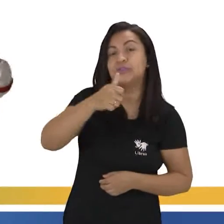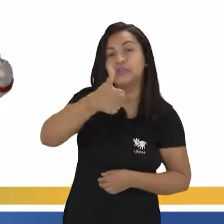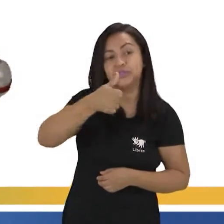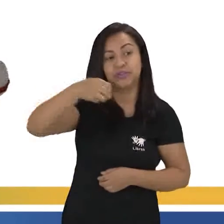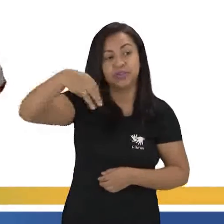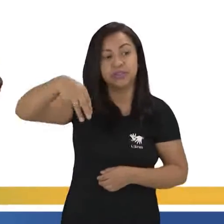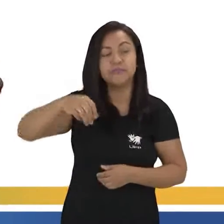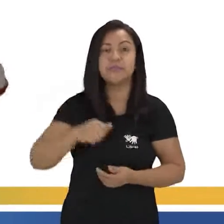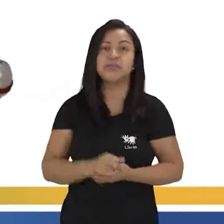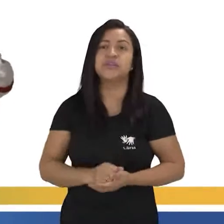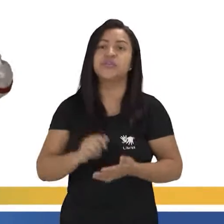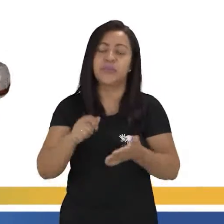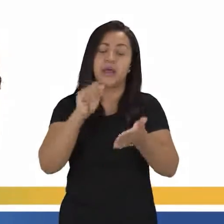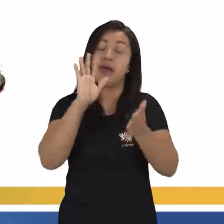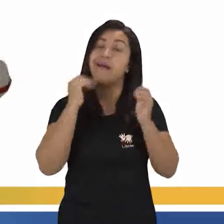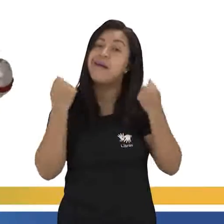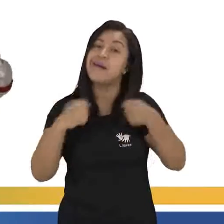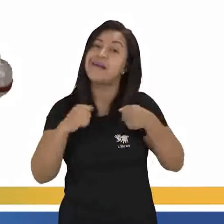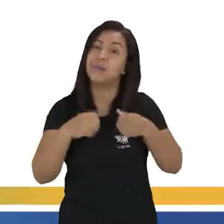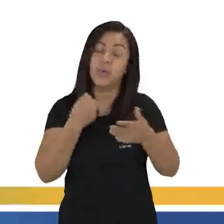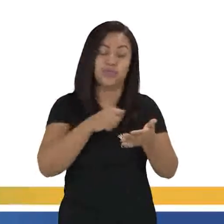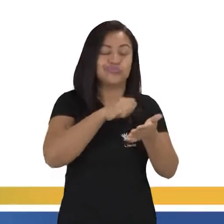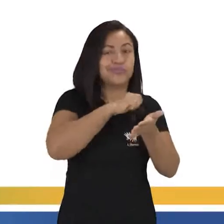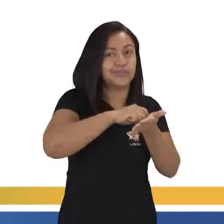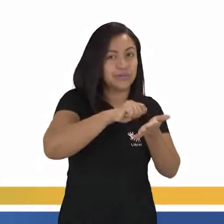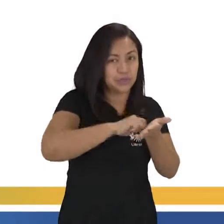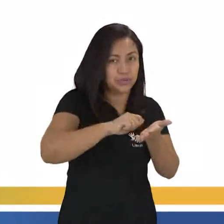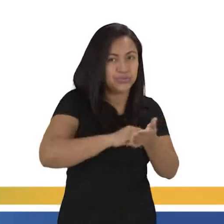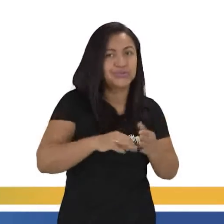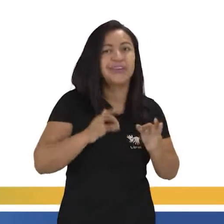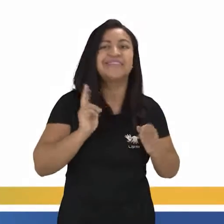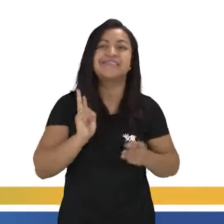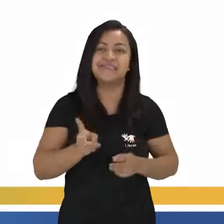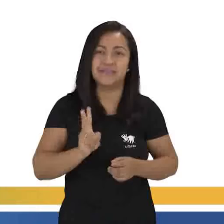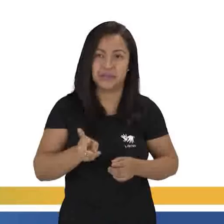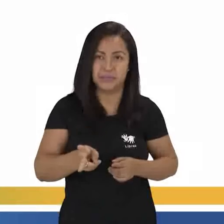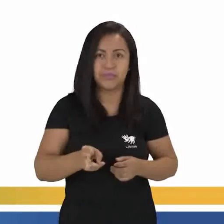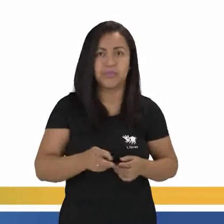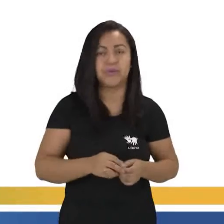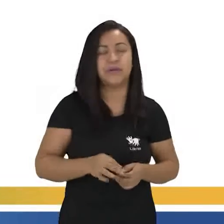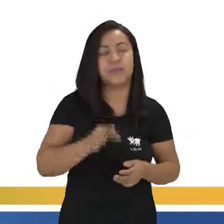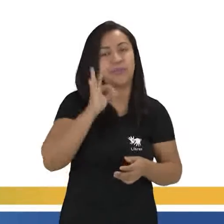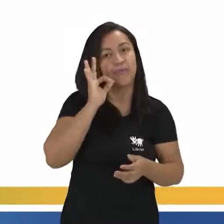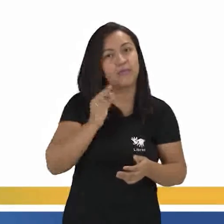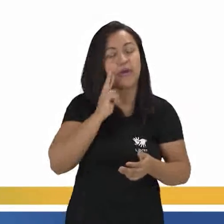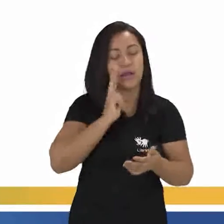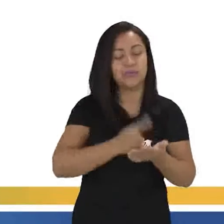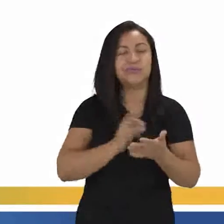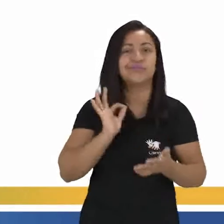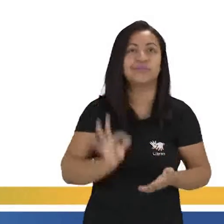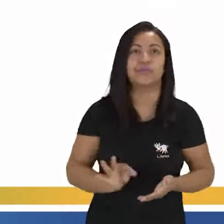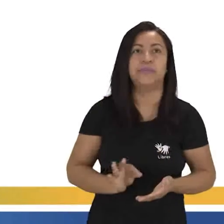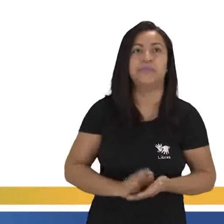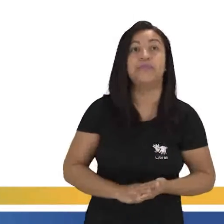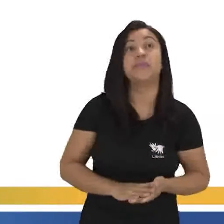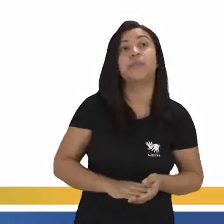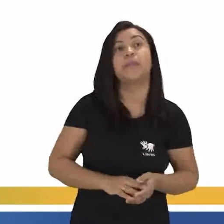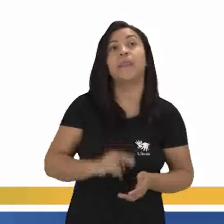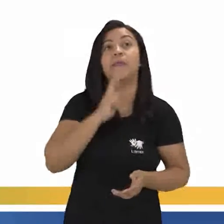dando, facilita a gente na resolução do problema, certo? Então vamos lá. Resolvendo a primeira questão, né, a